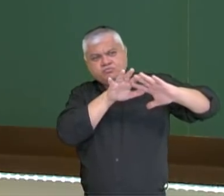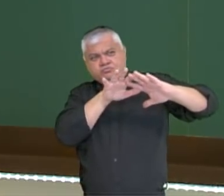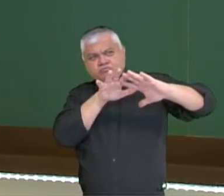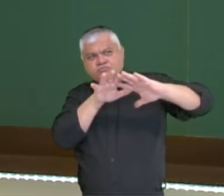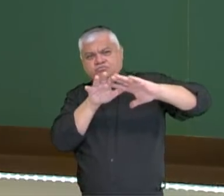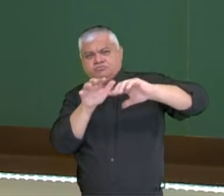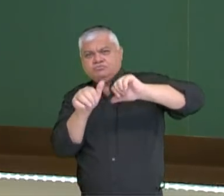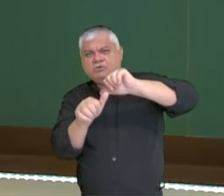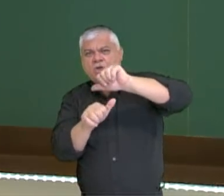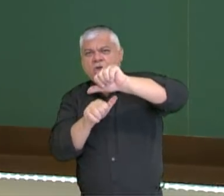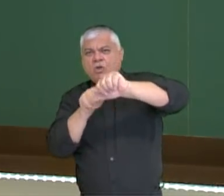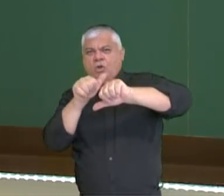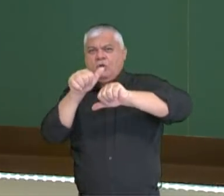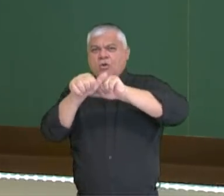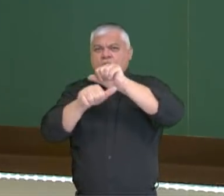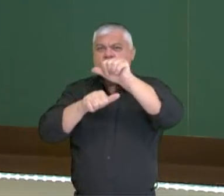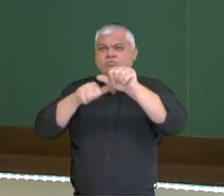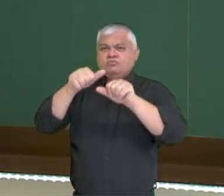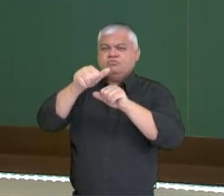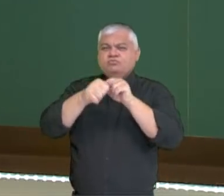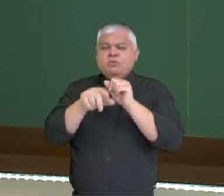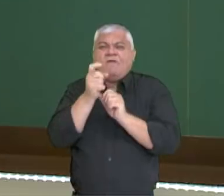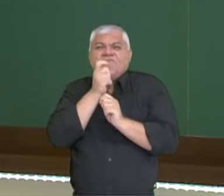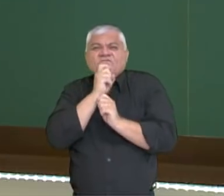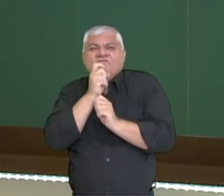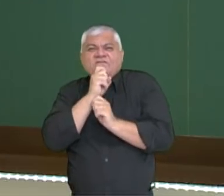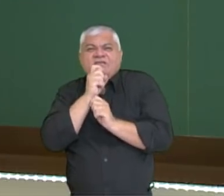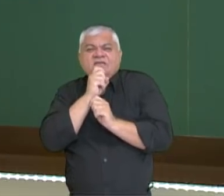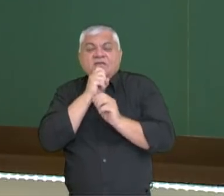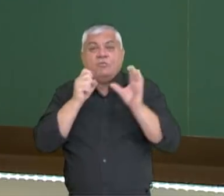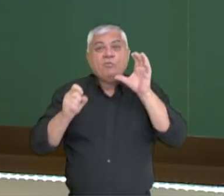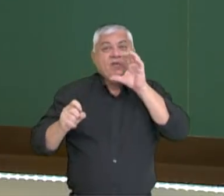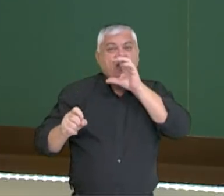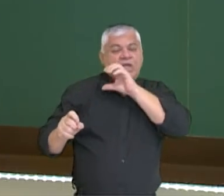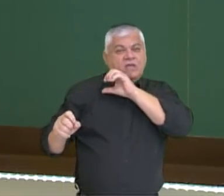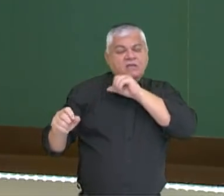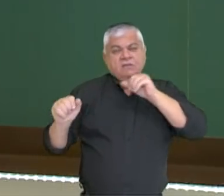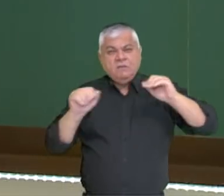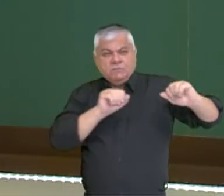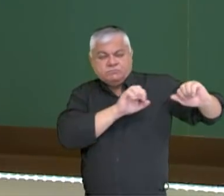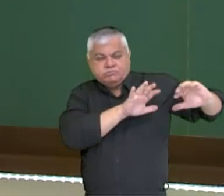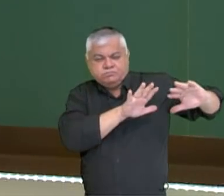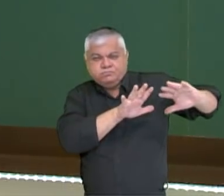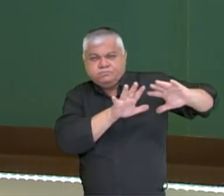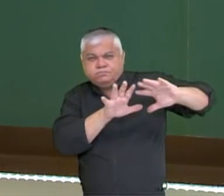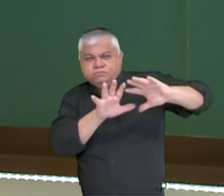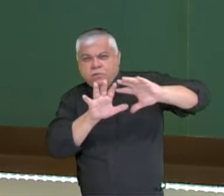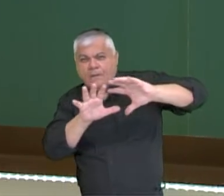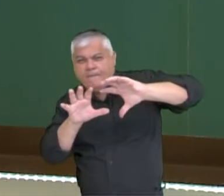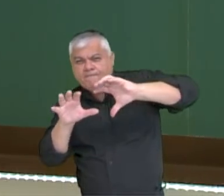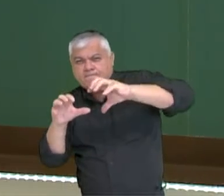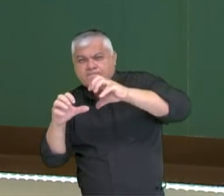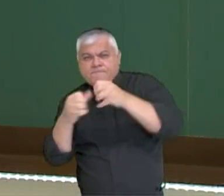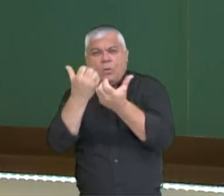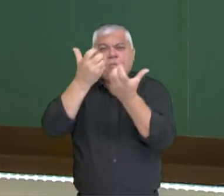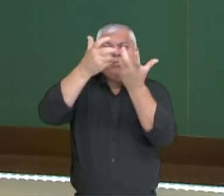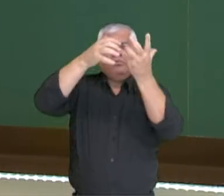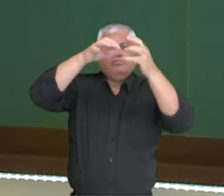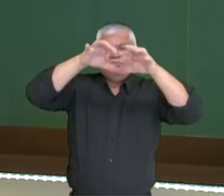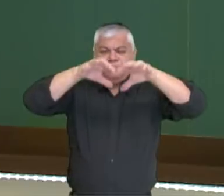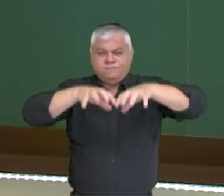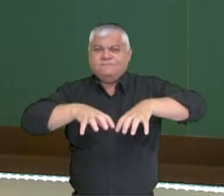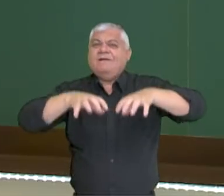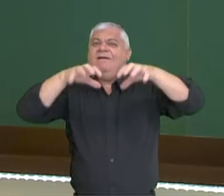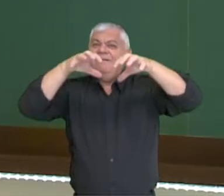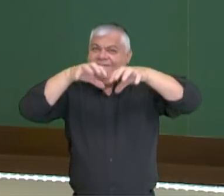as porções de ar frio se choquem com as porções de ar quente provocando as chamadas chuvas frontais, né?